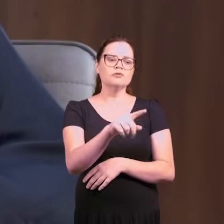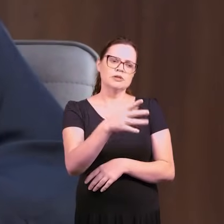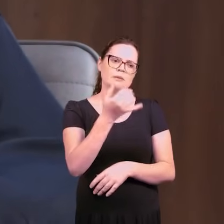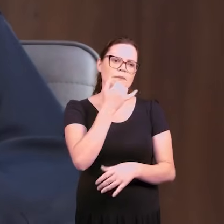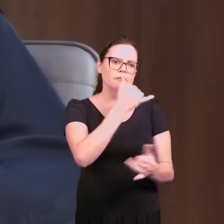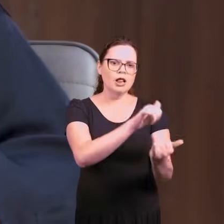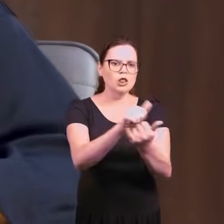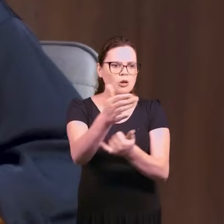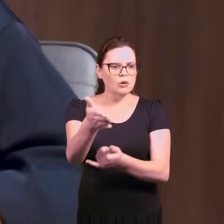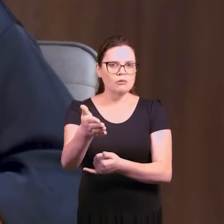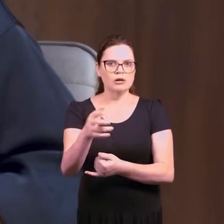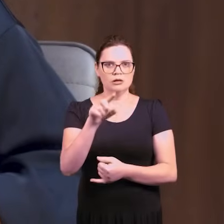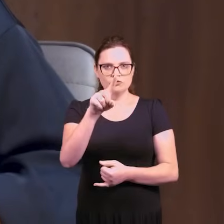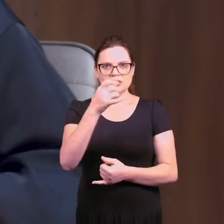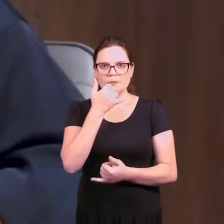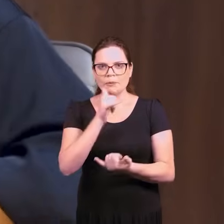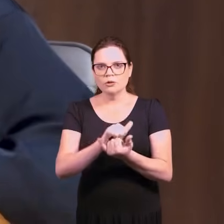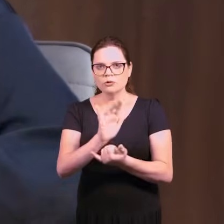perdoe. E você?